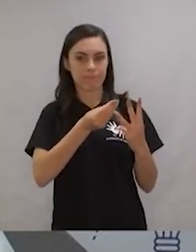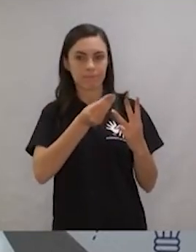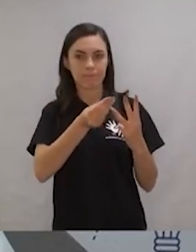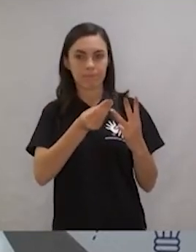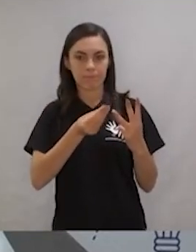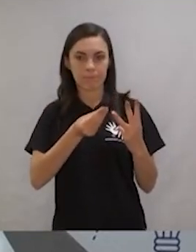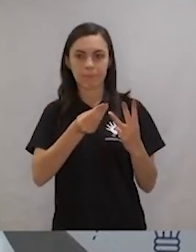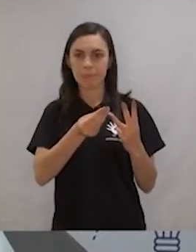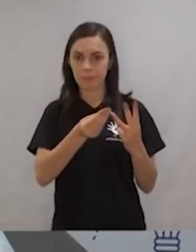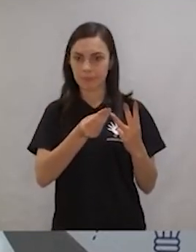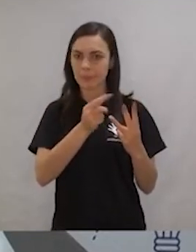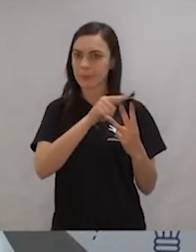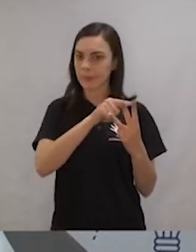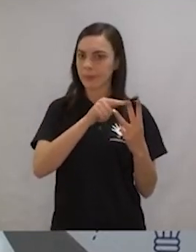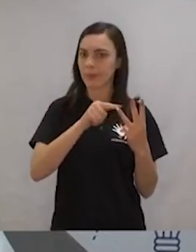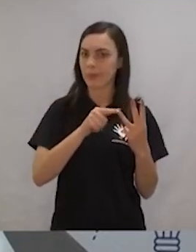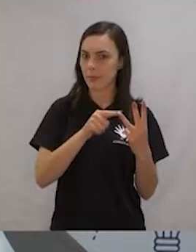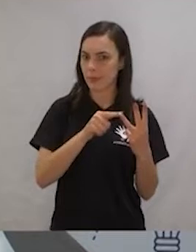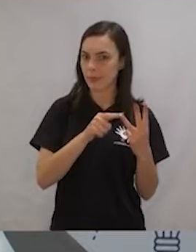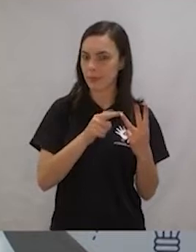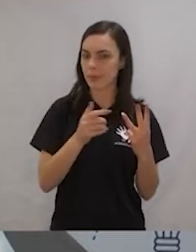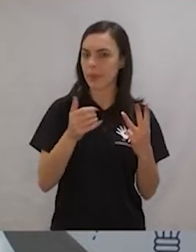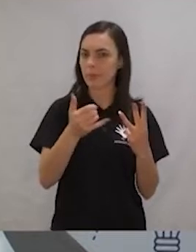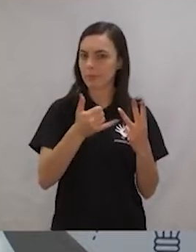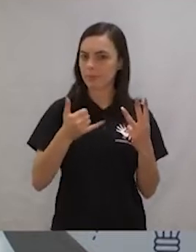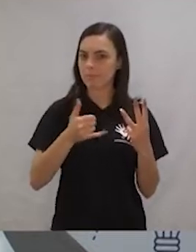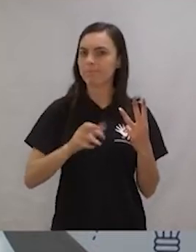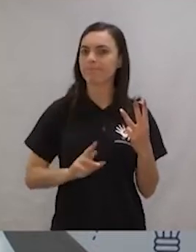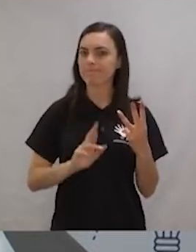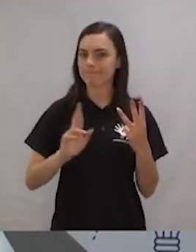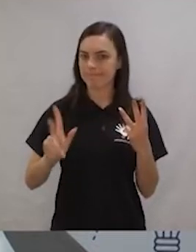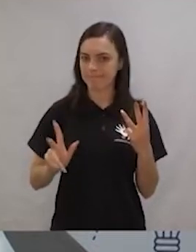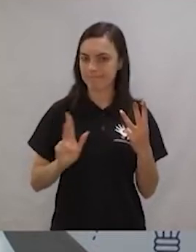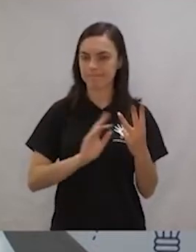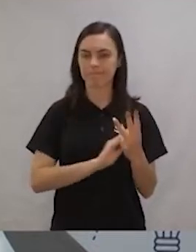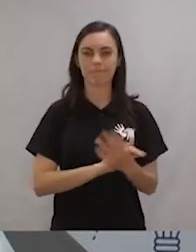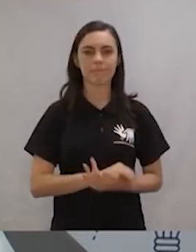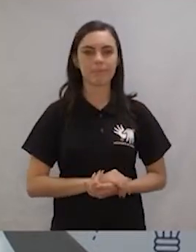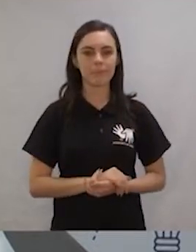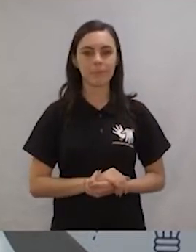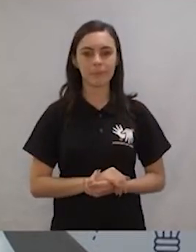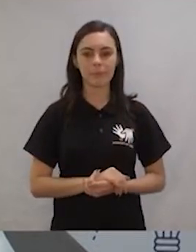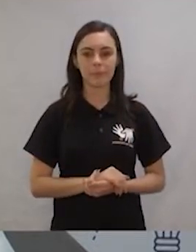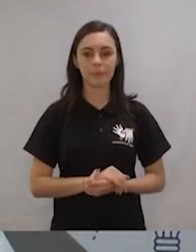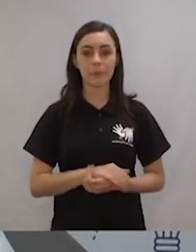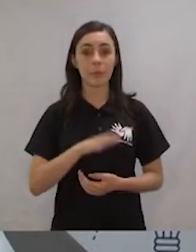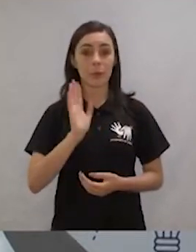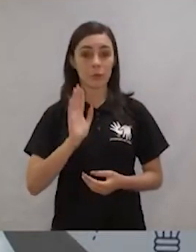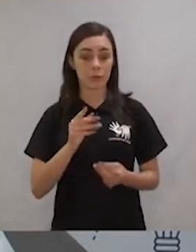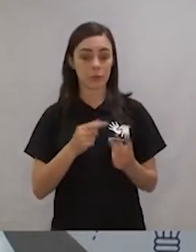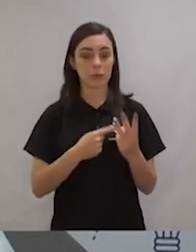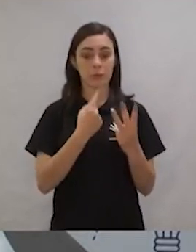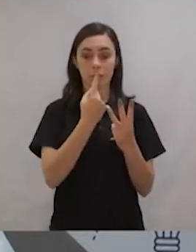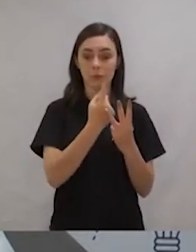reparti-los igualmente em 3 objetos diferentes. Então eu coloquei